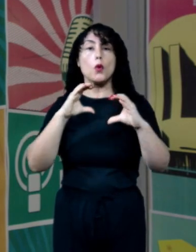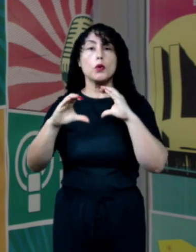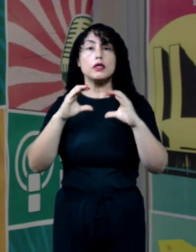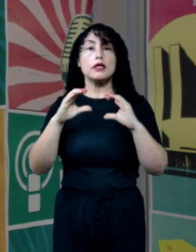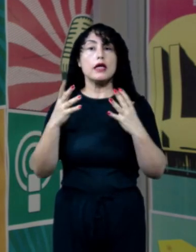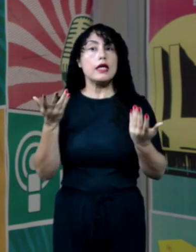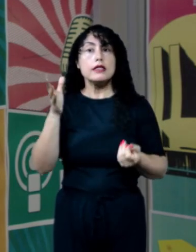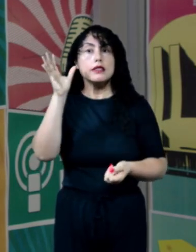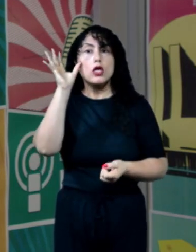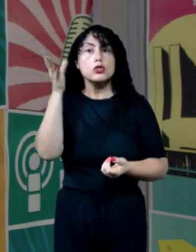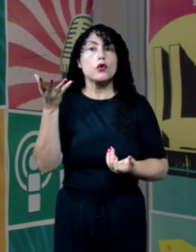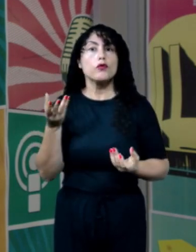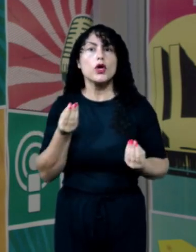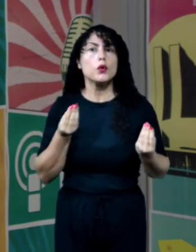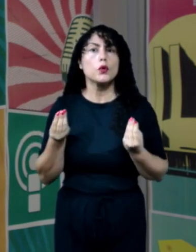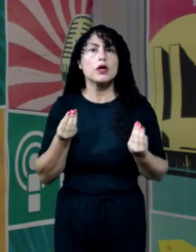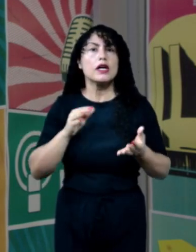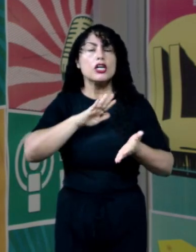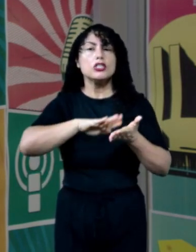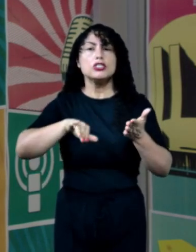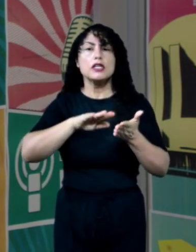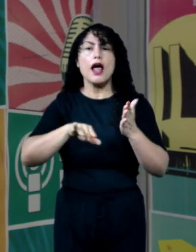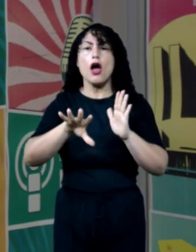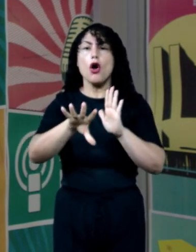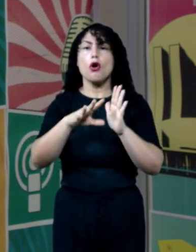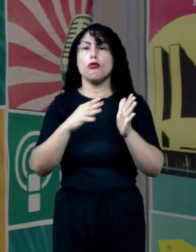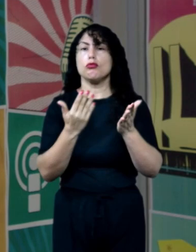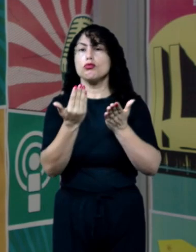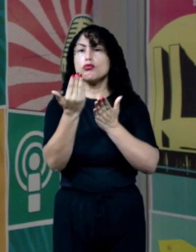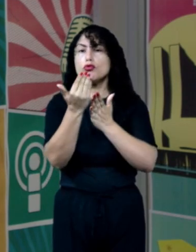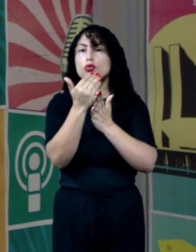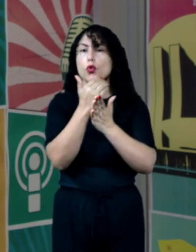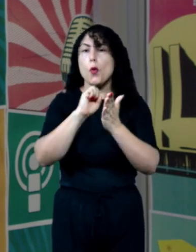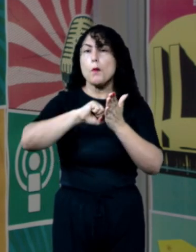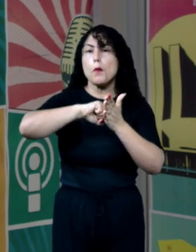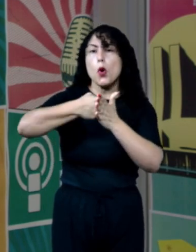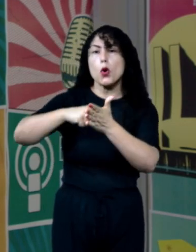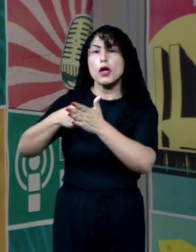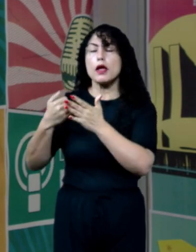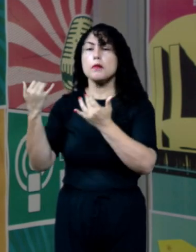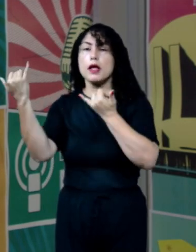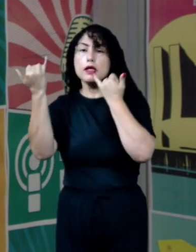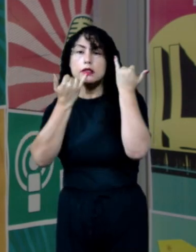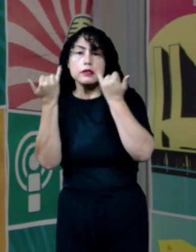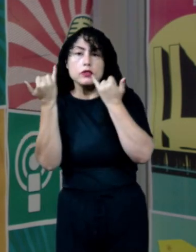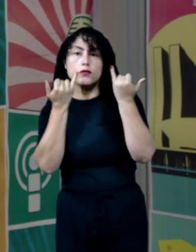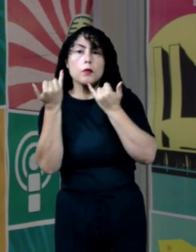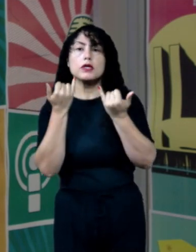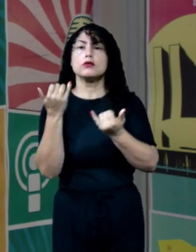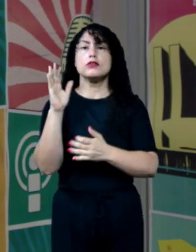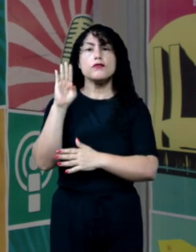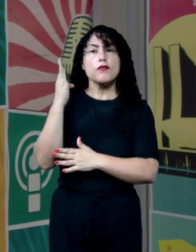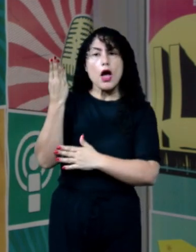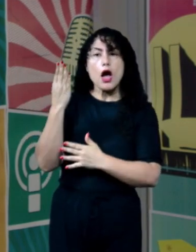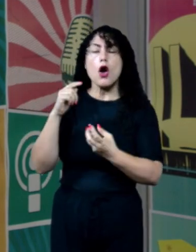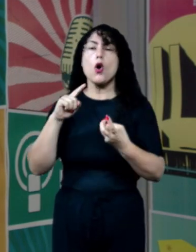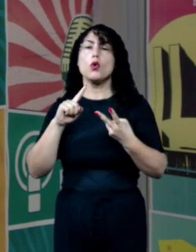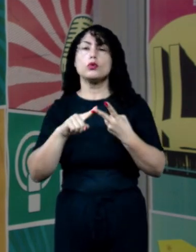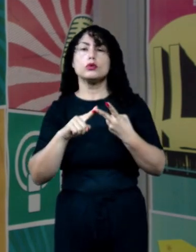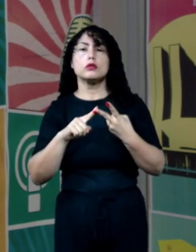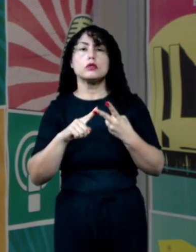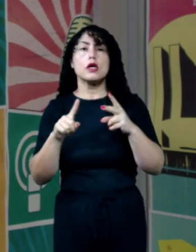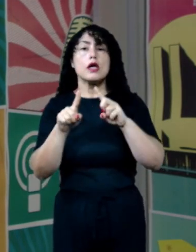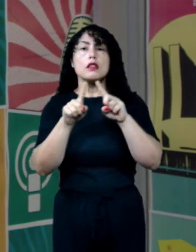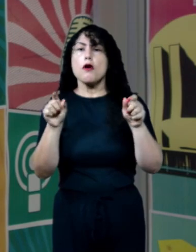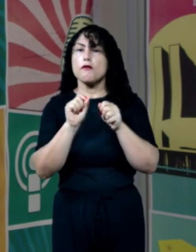decidiram tirar o filtro, né, para notícias fraudulentas, para não fazer